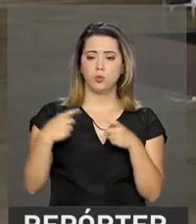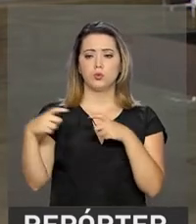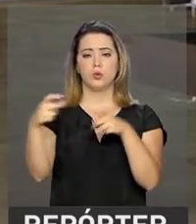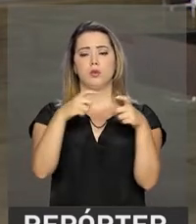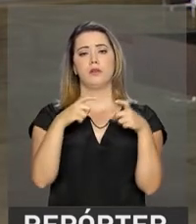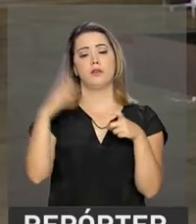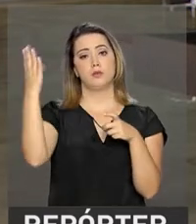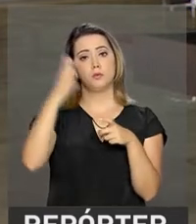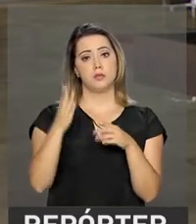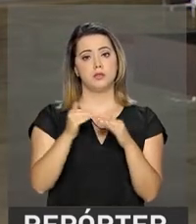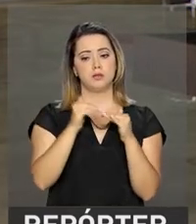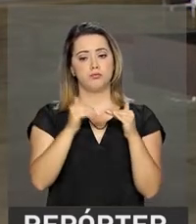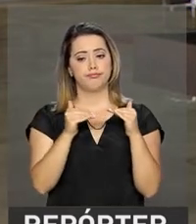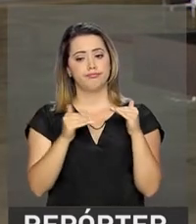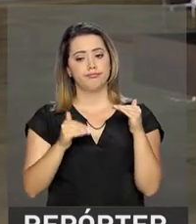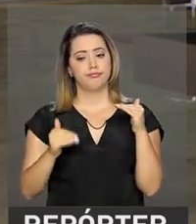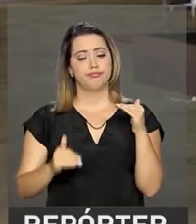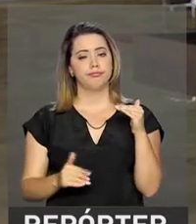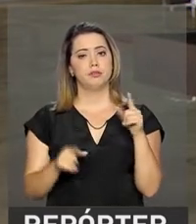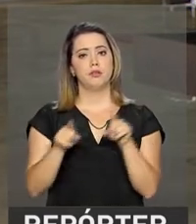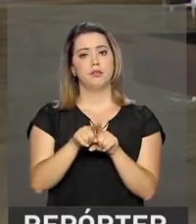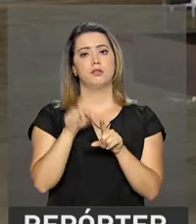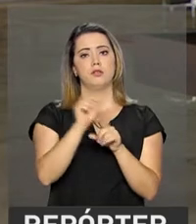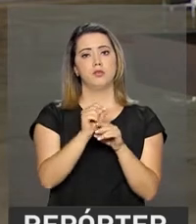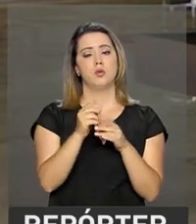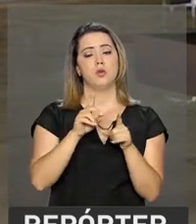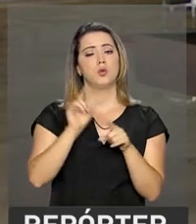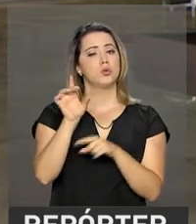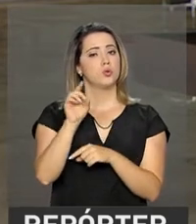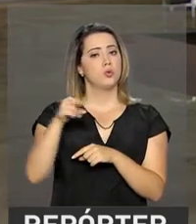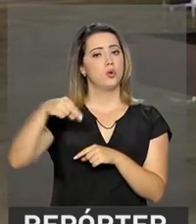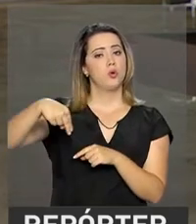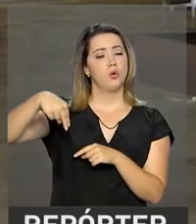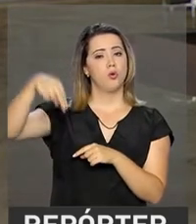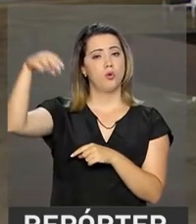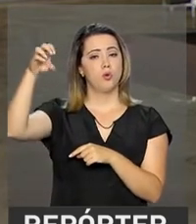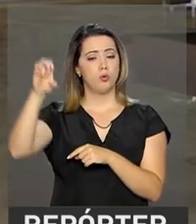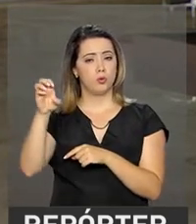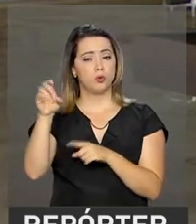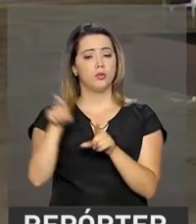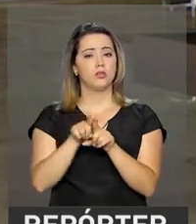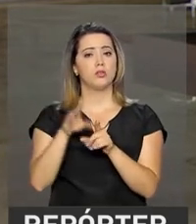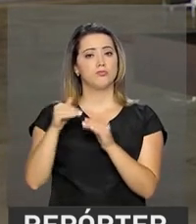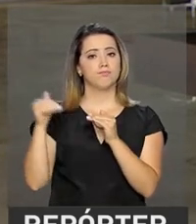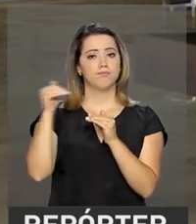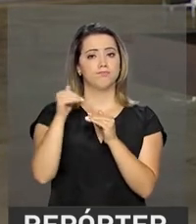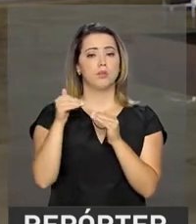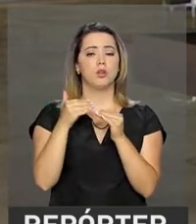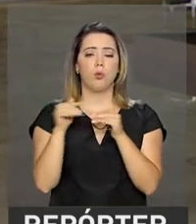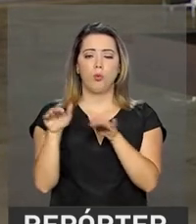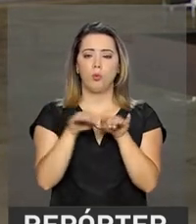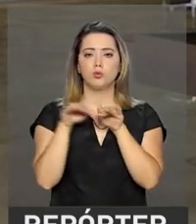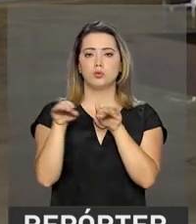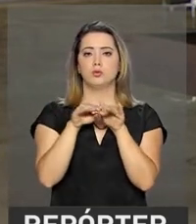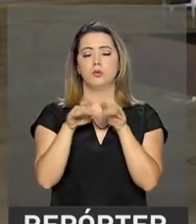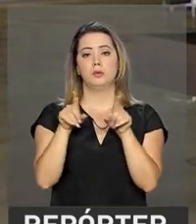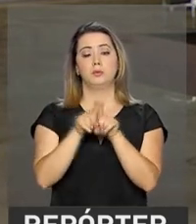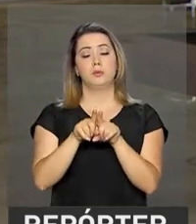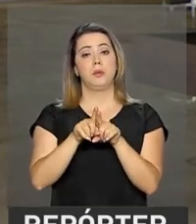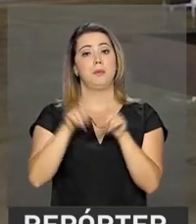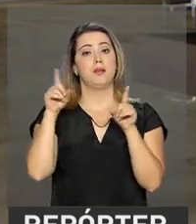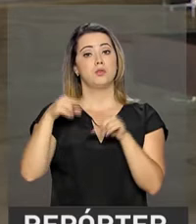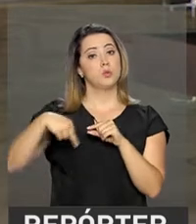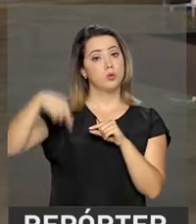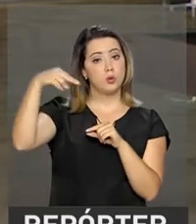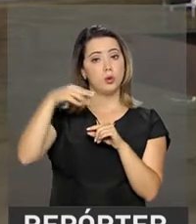ocorreram quedas com destaque para as regiões norte e centro oeste agora vou